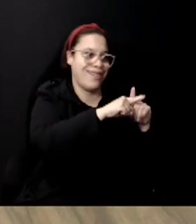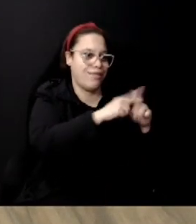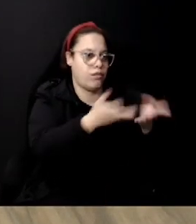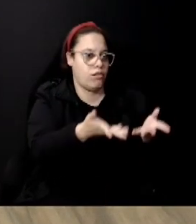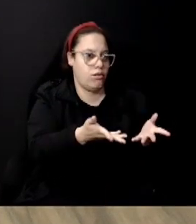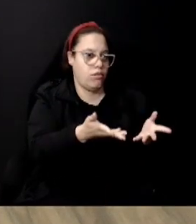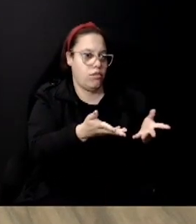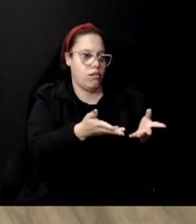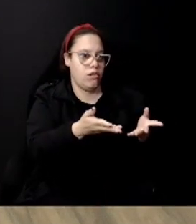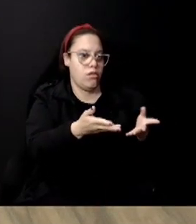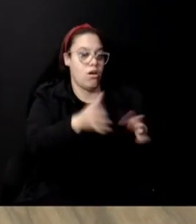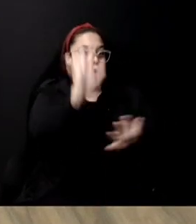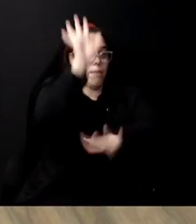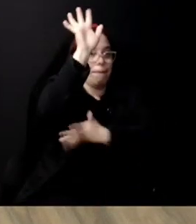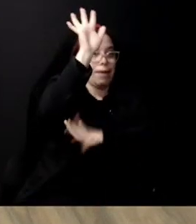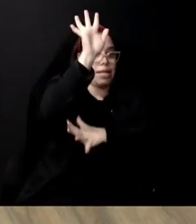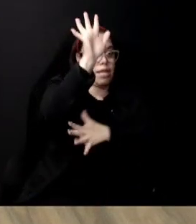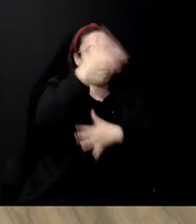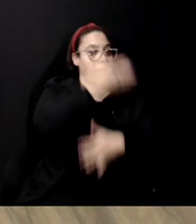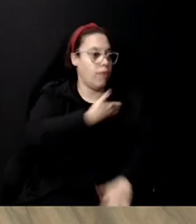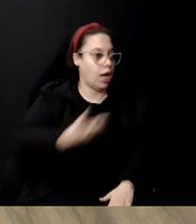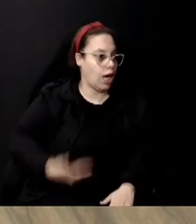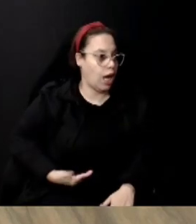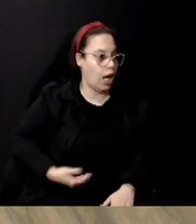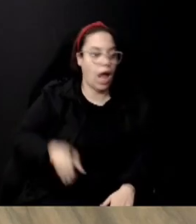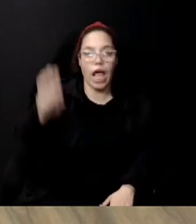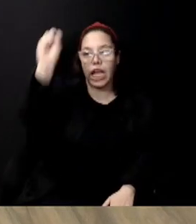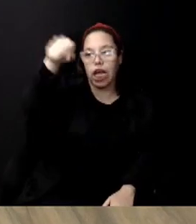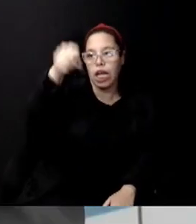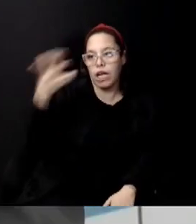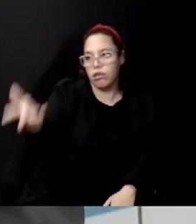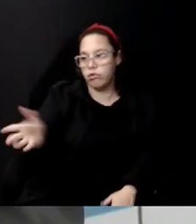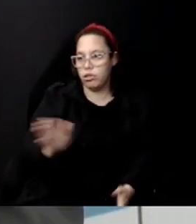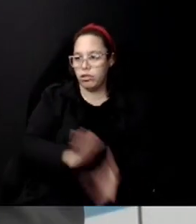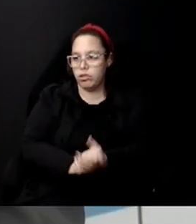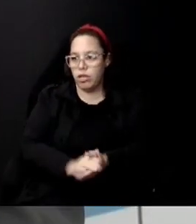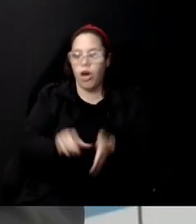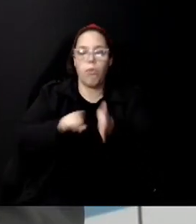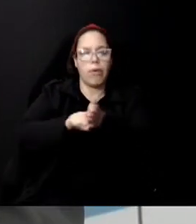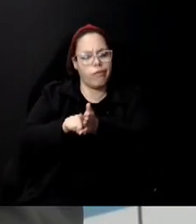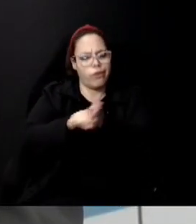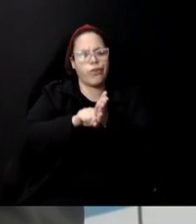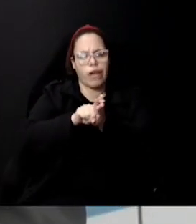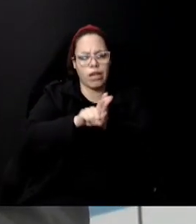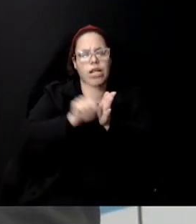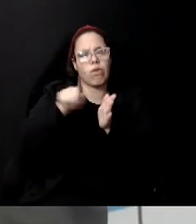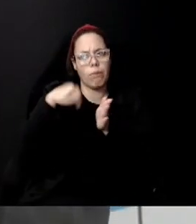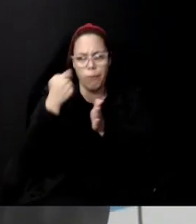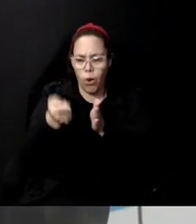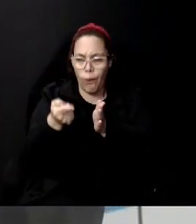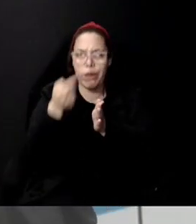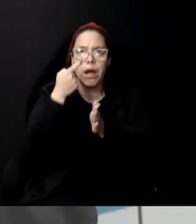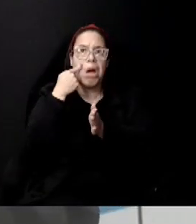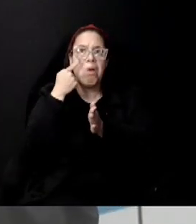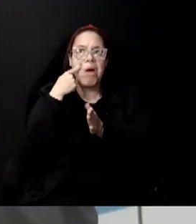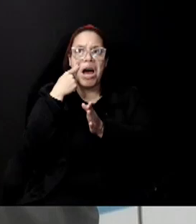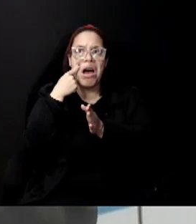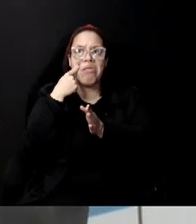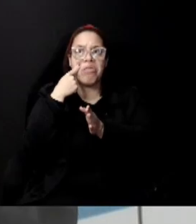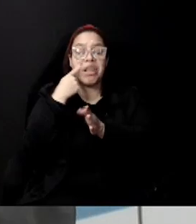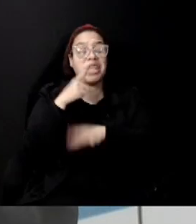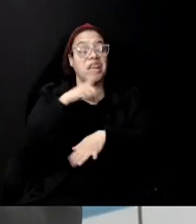praça pública. Isso. Há uma investigação depois para se verificar se